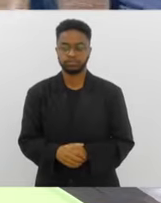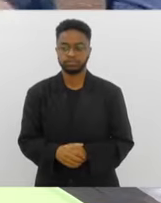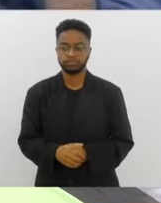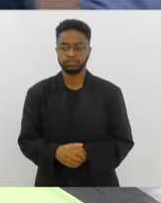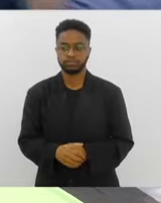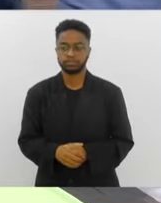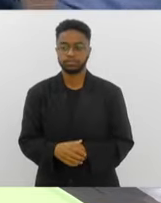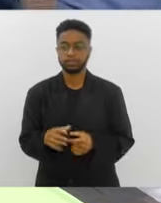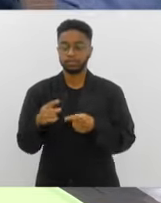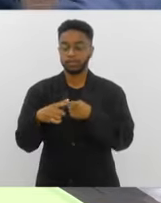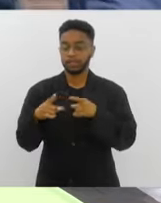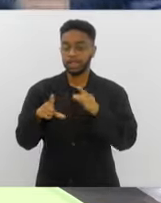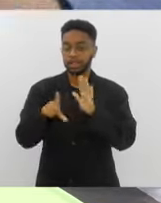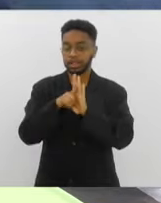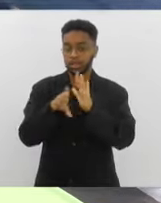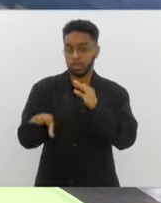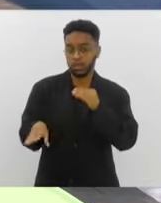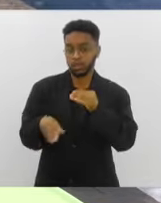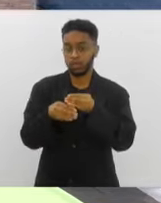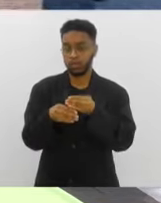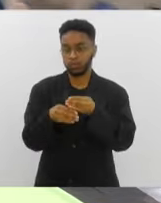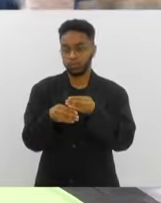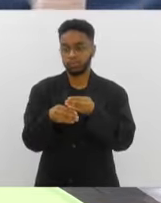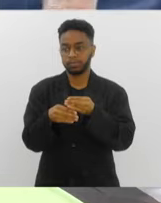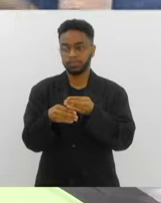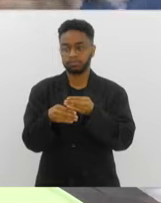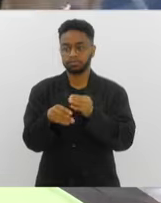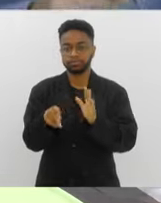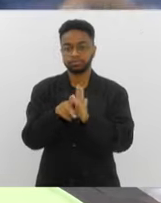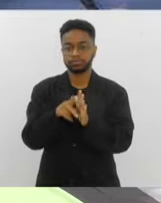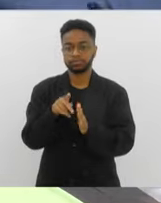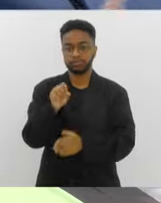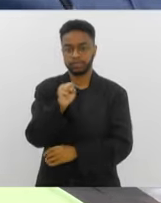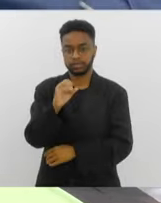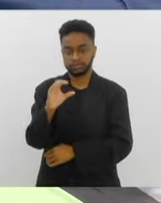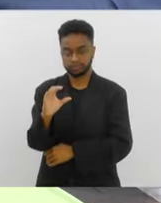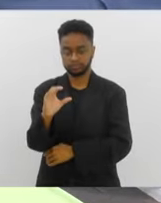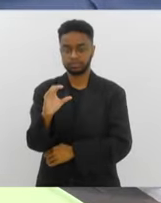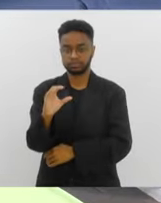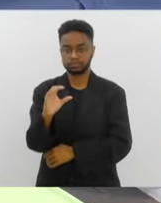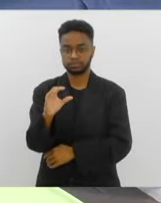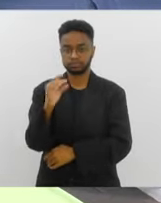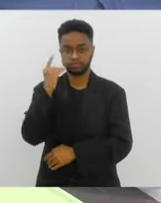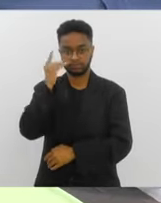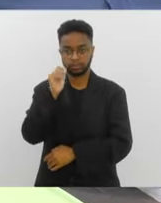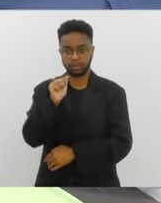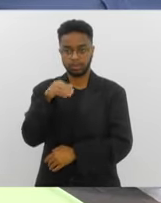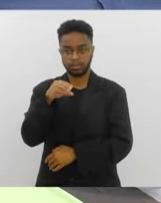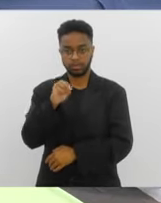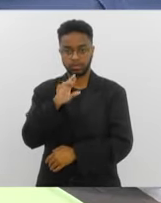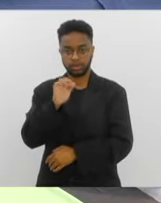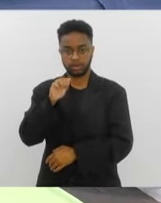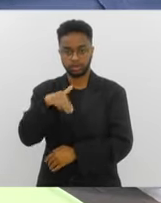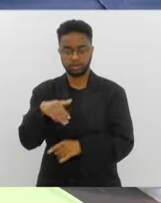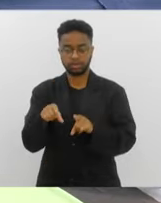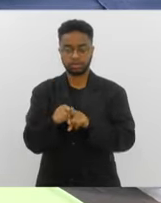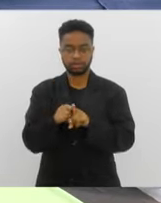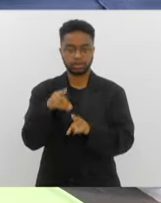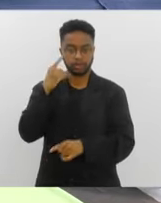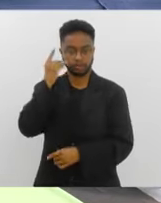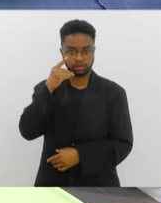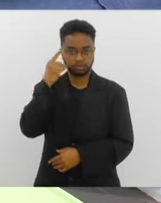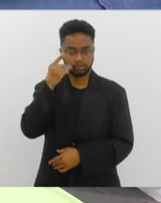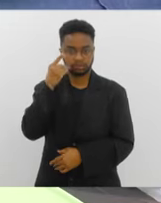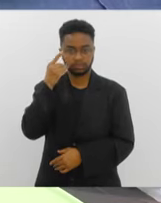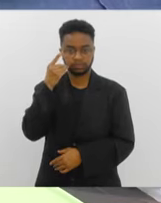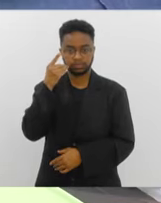A lei complementar, a de Santa Catarina, deputado Amorim e deputado...